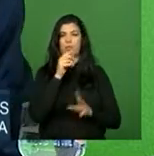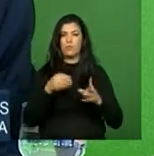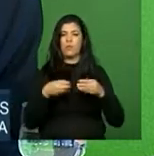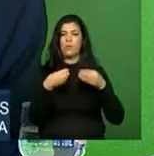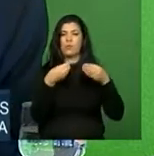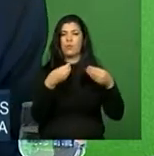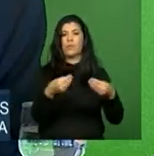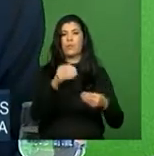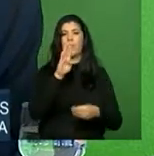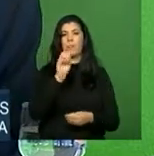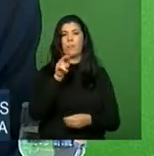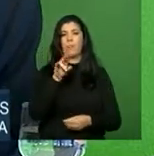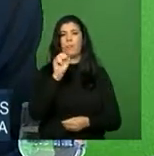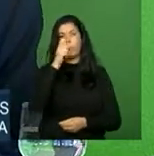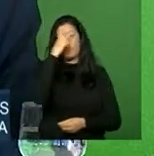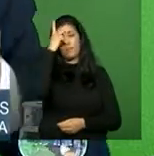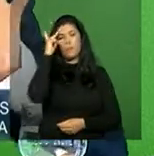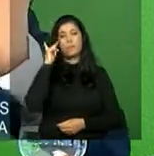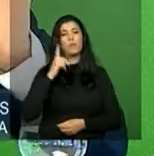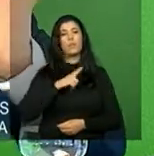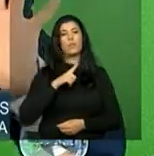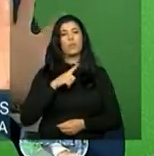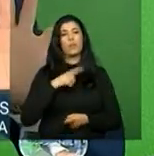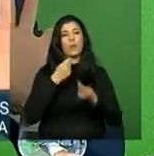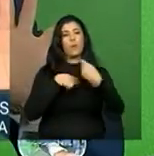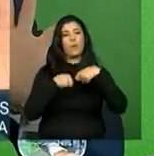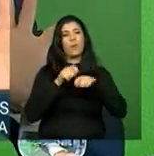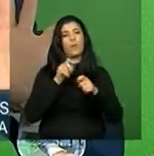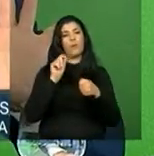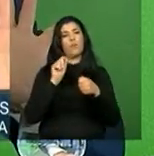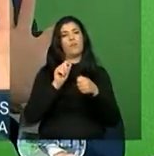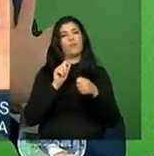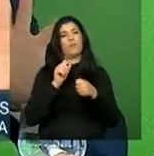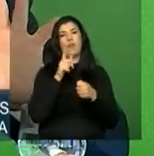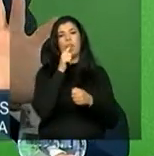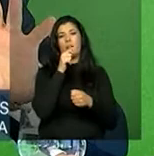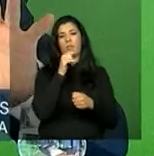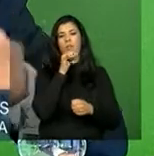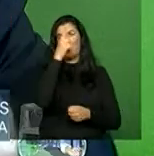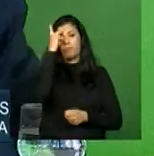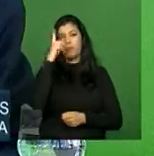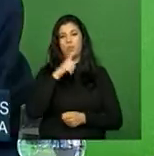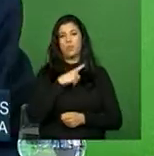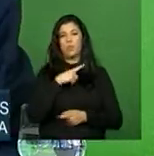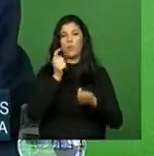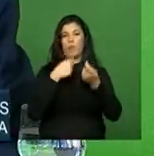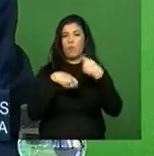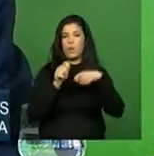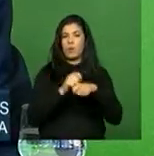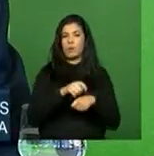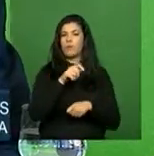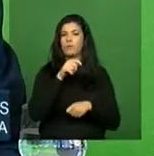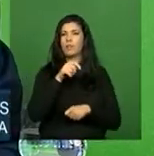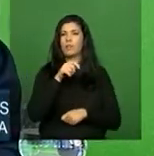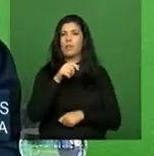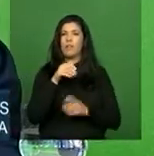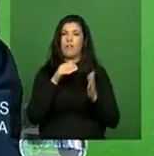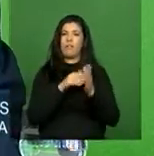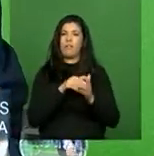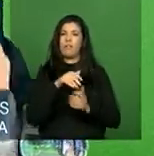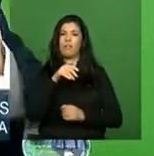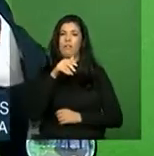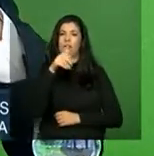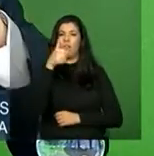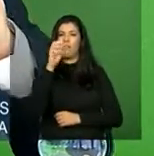para quem economizar se economizo 10% até 15 dez porcento de